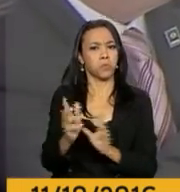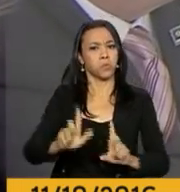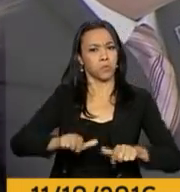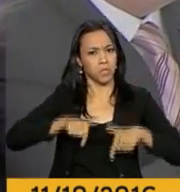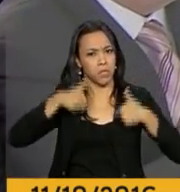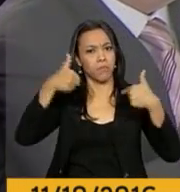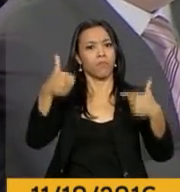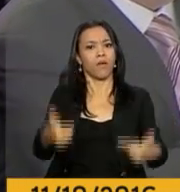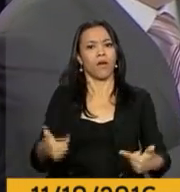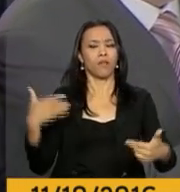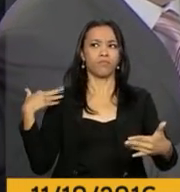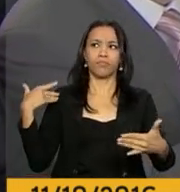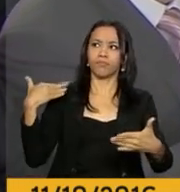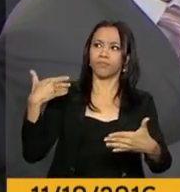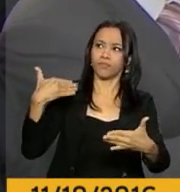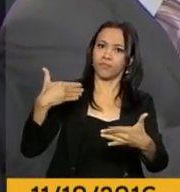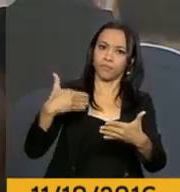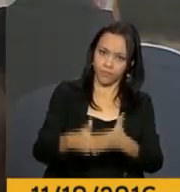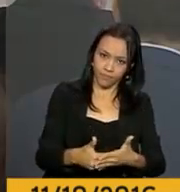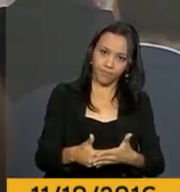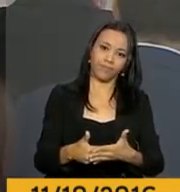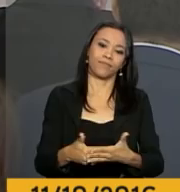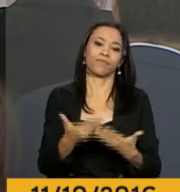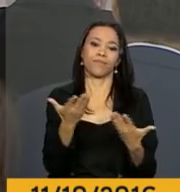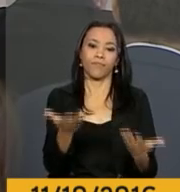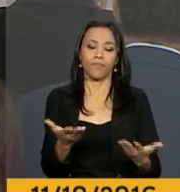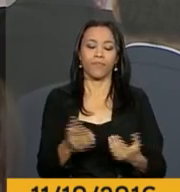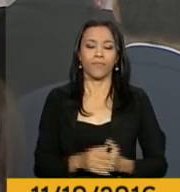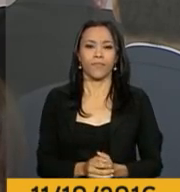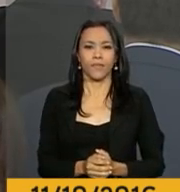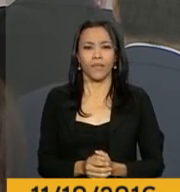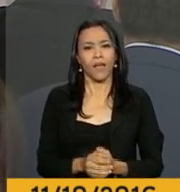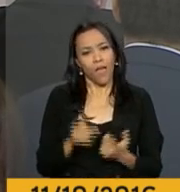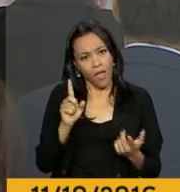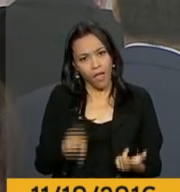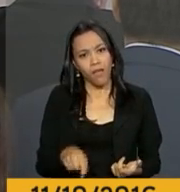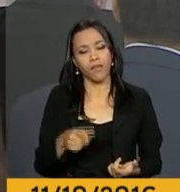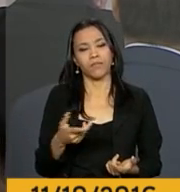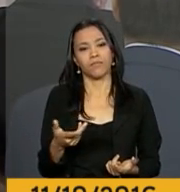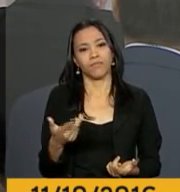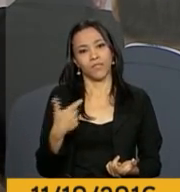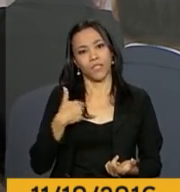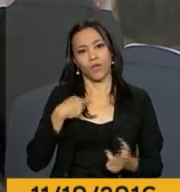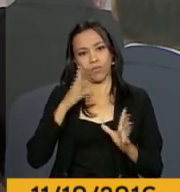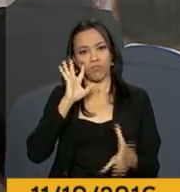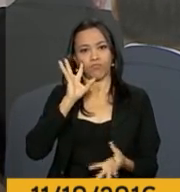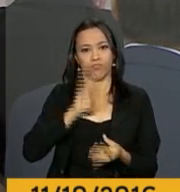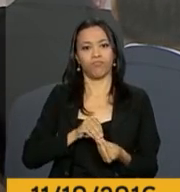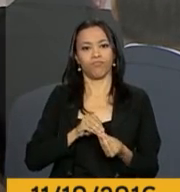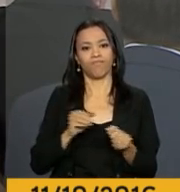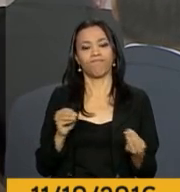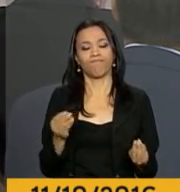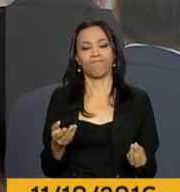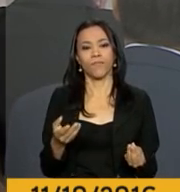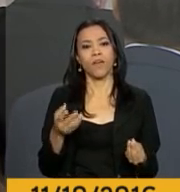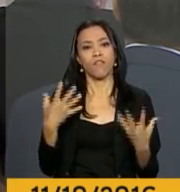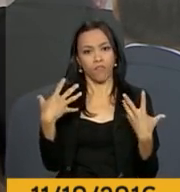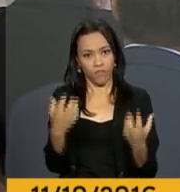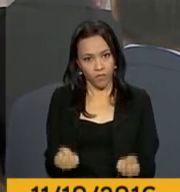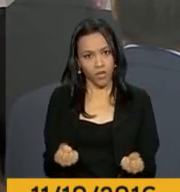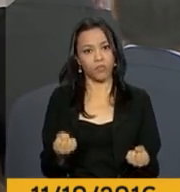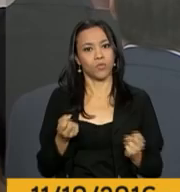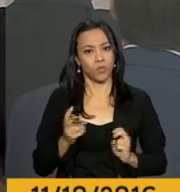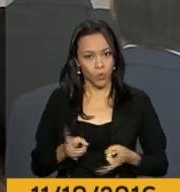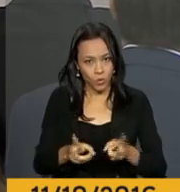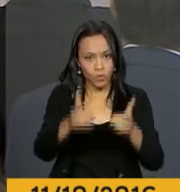foi feito ao longo do tempo de modo que eh com estas palavras eu concluo dizendo que nós vamos prosseguir